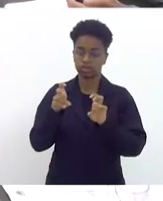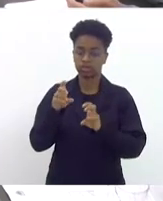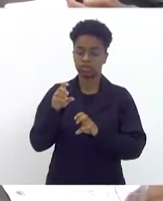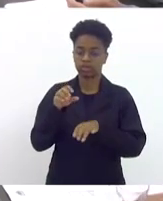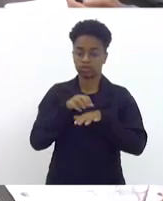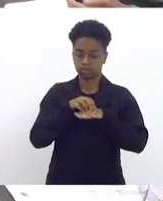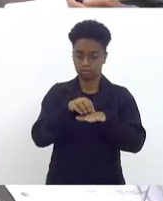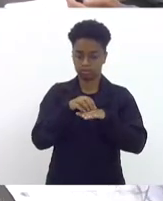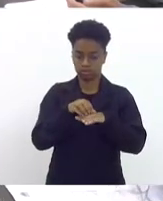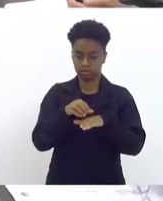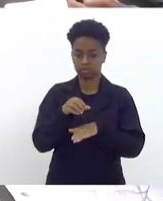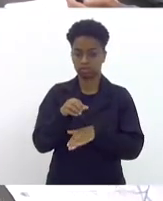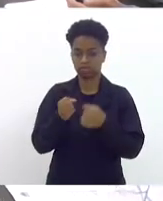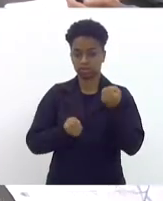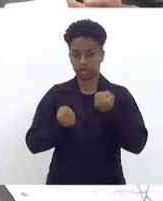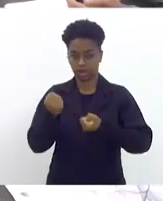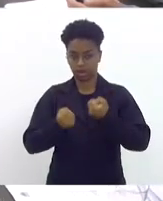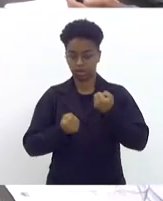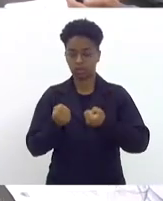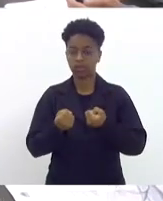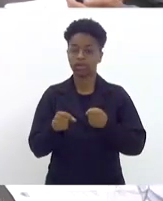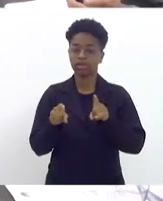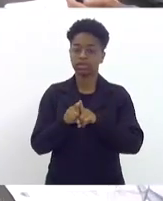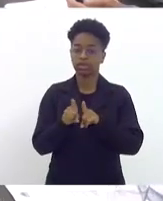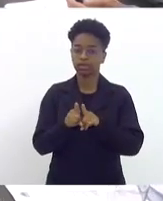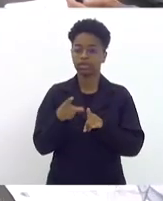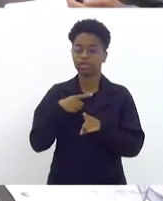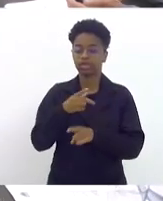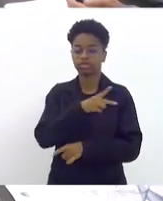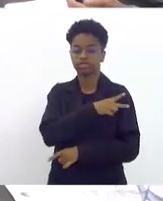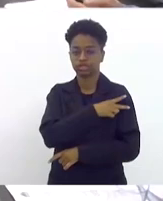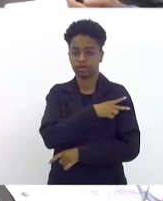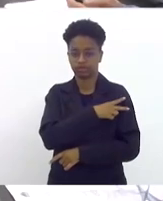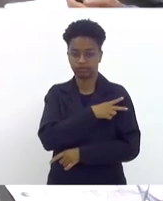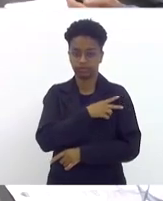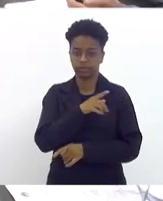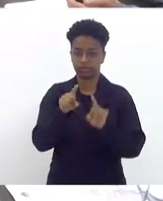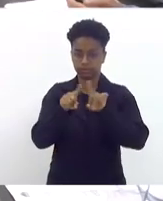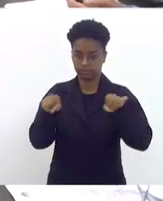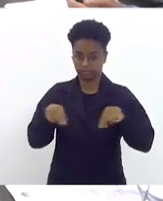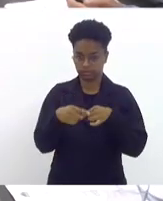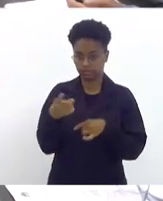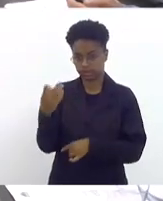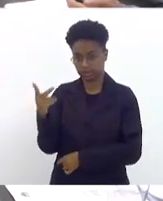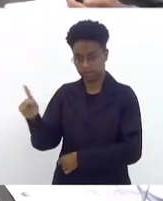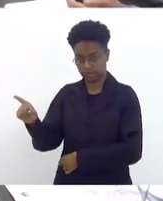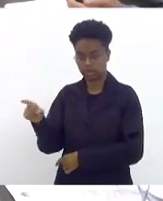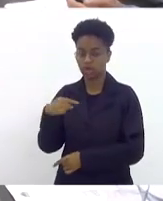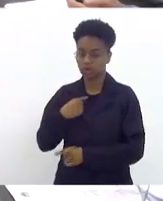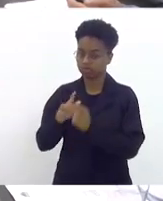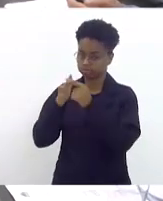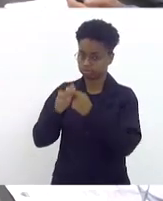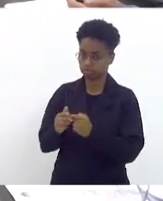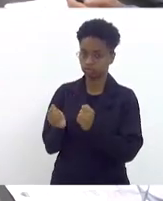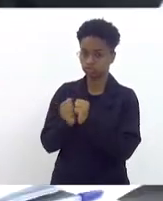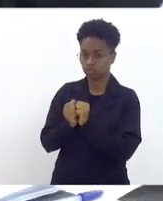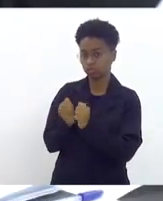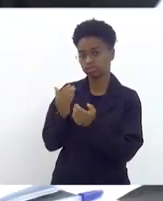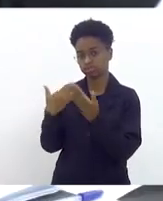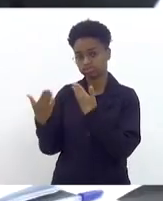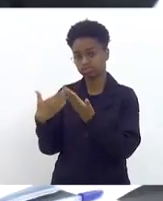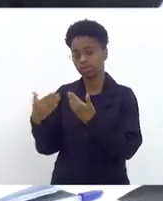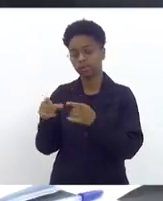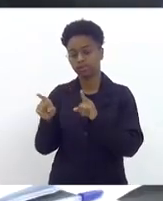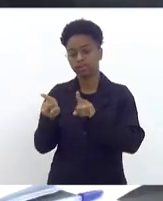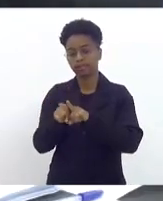é um dos itens do nosso projeto eu tô aqui com a chefe de gabinete do deputado Dionísio Lins que eu vou ajustar com ela aqui para que possa somar junto